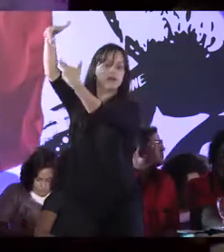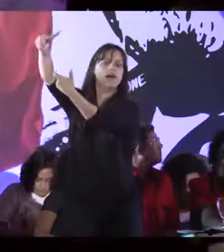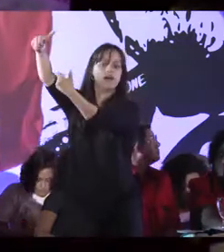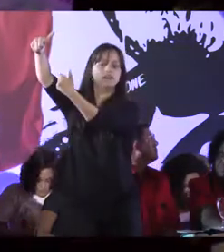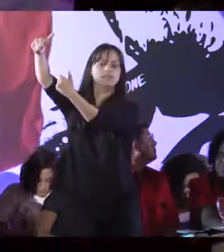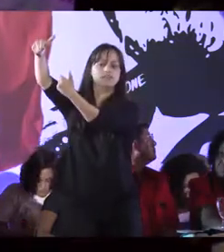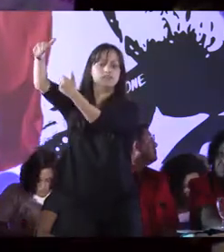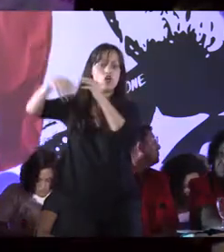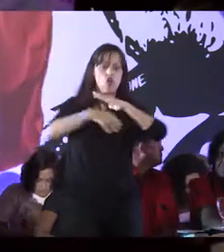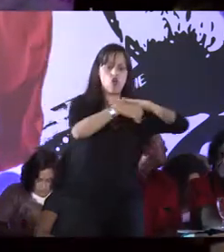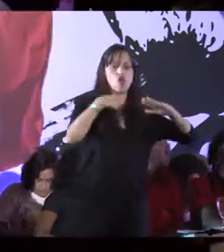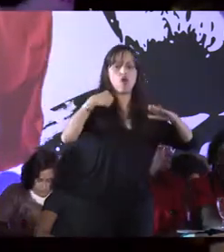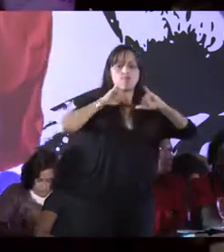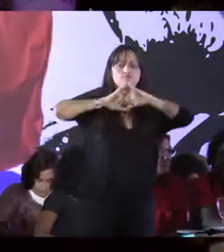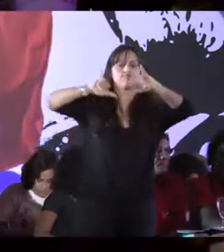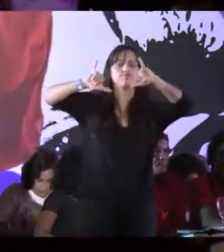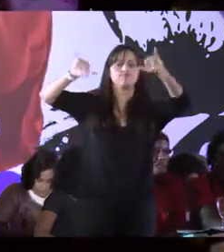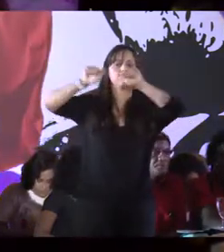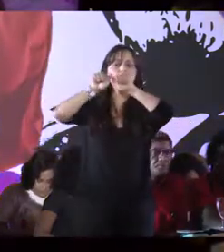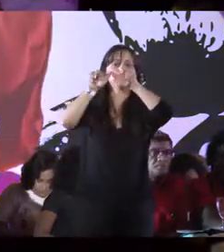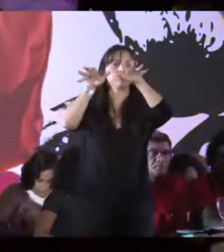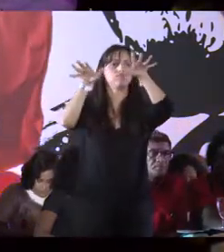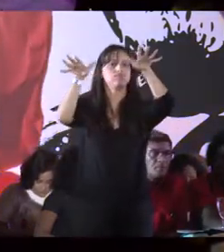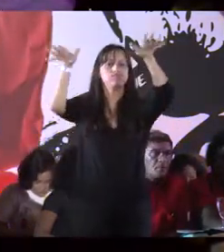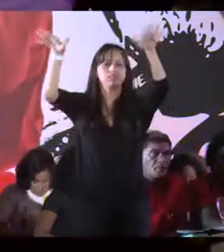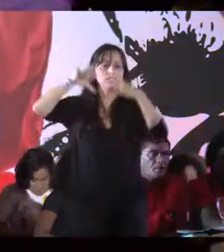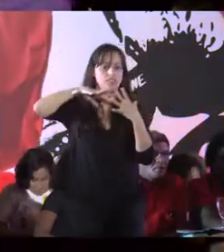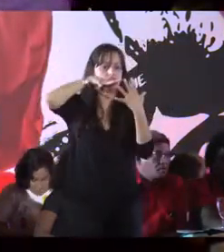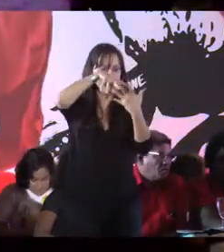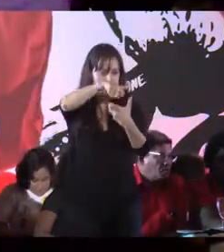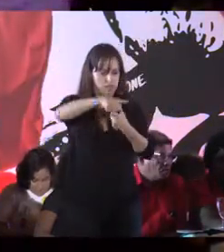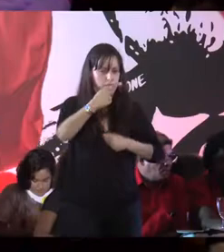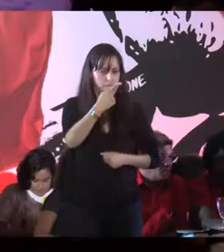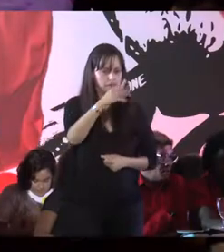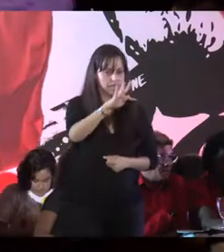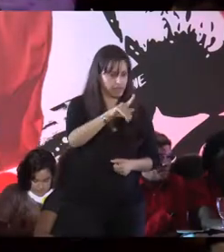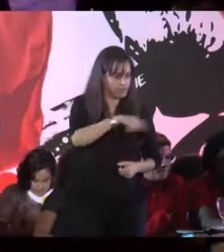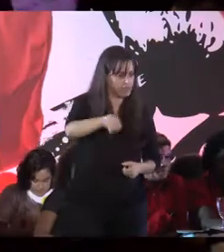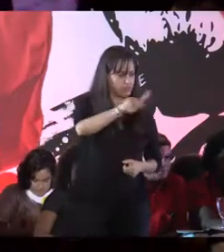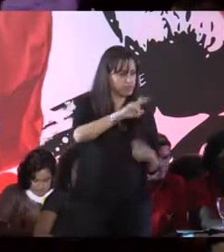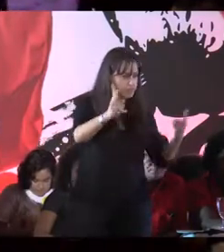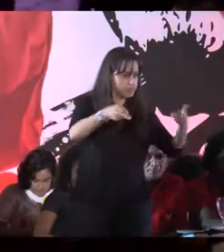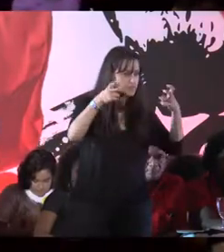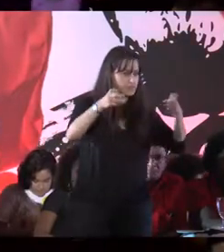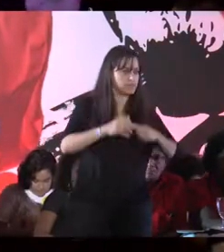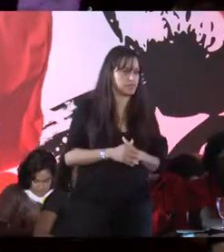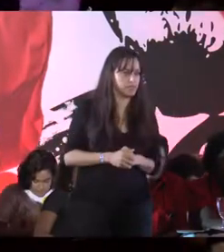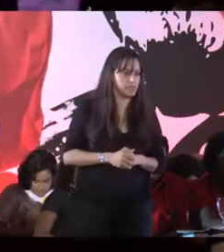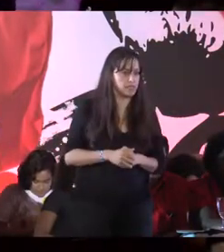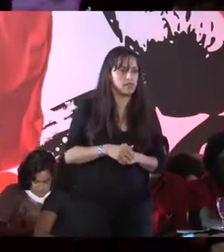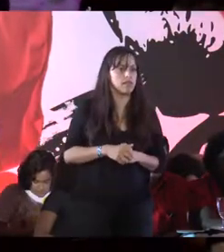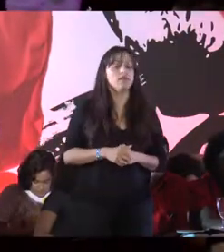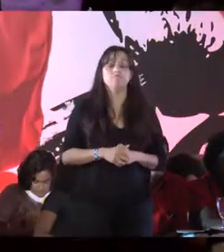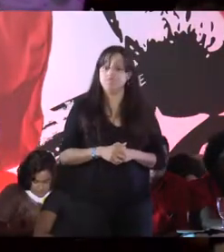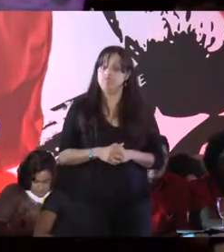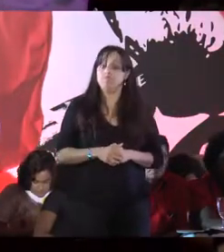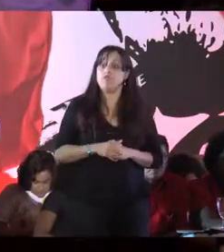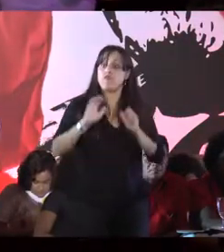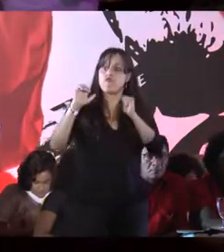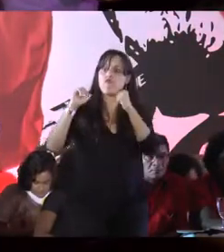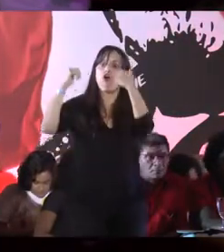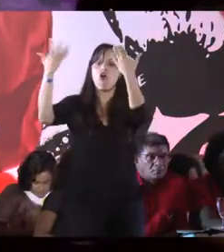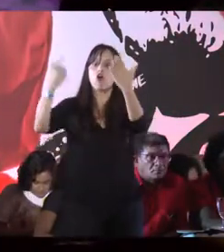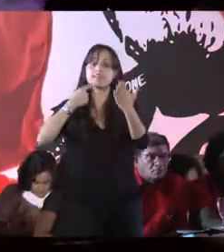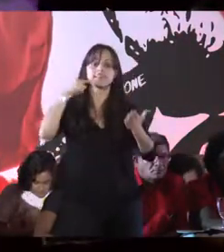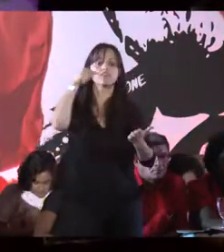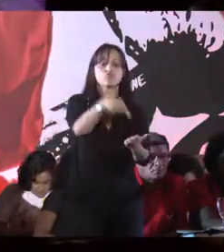que o golpe tem tido e a atuação do Partido dos Trabalhadores para denunciar Brasil afora o